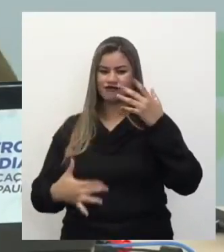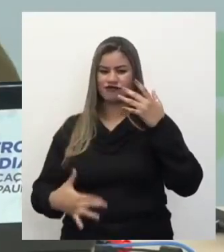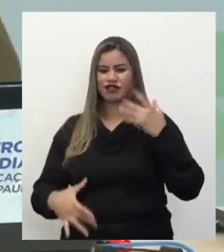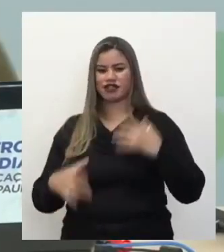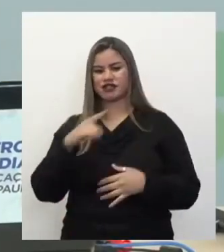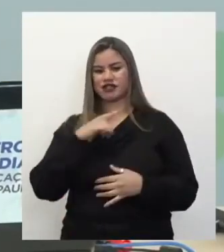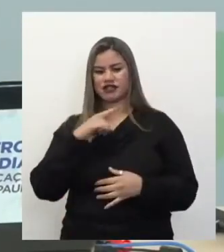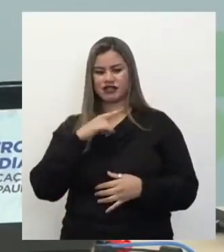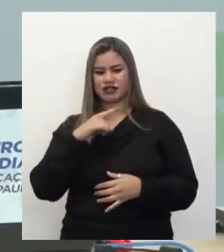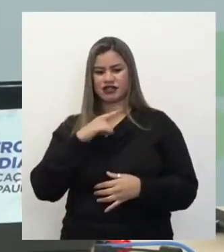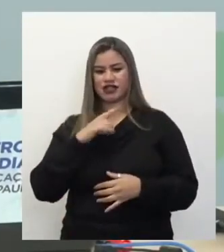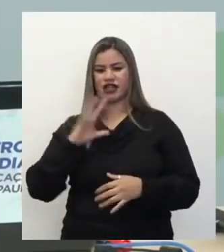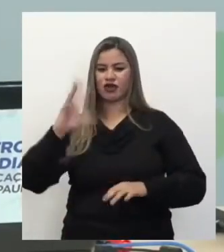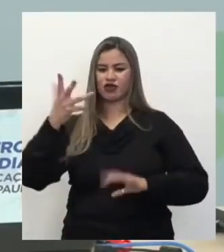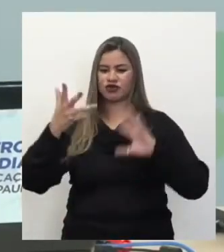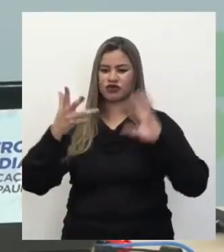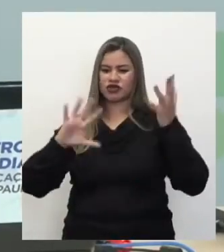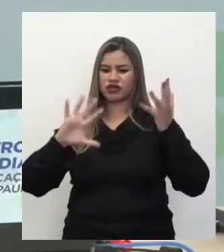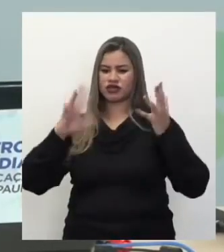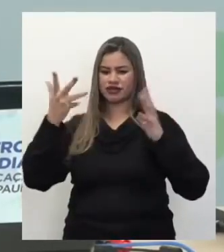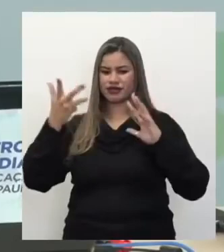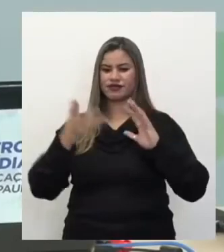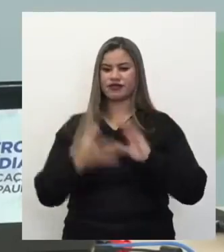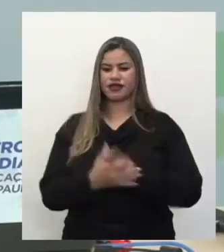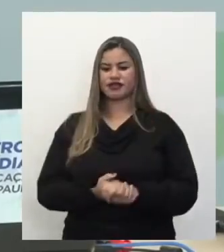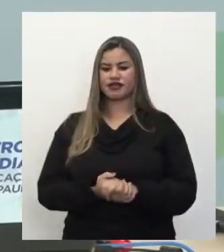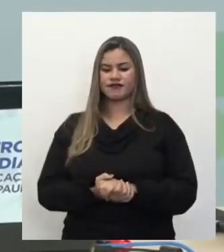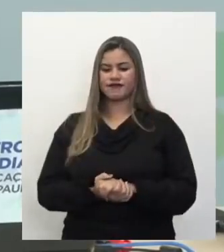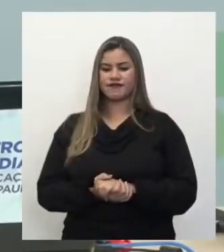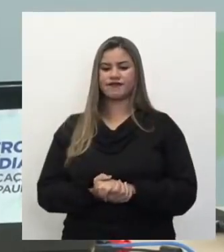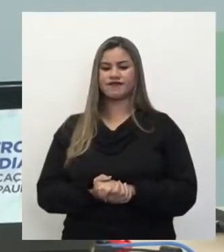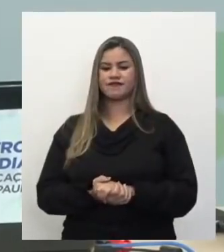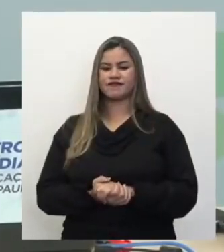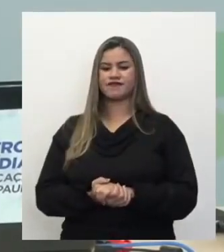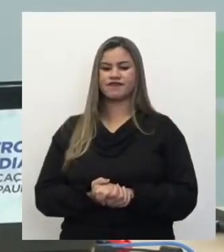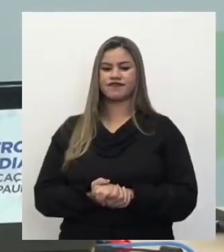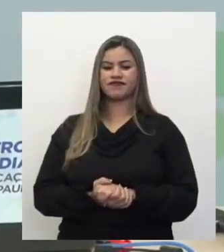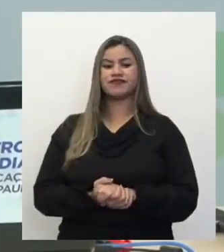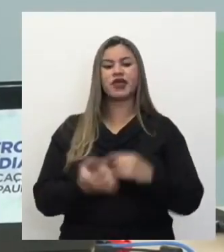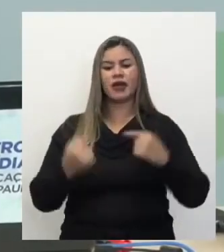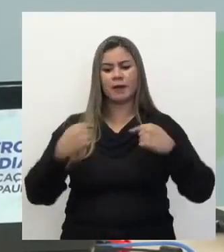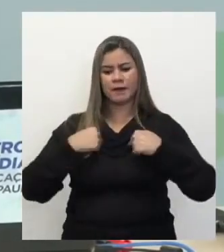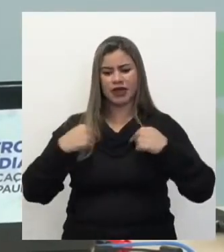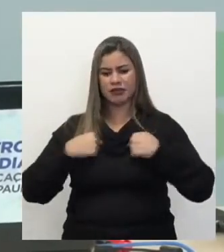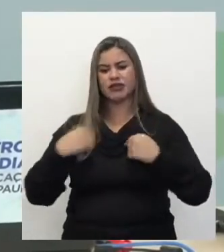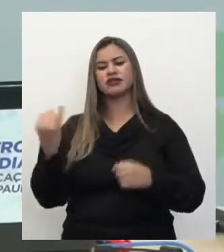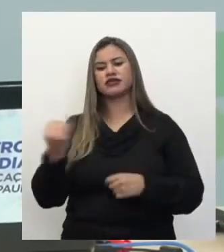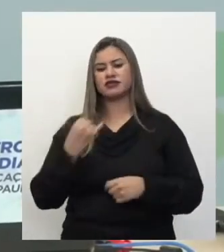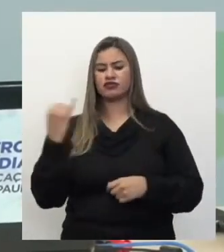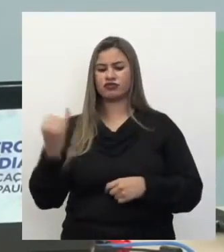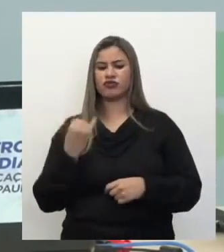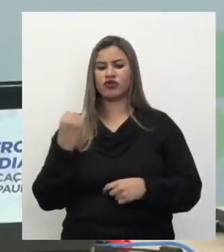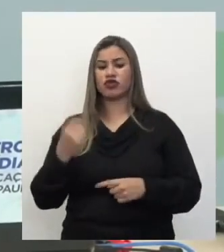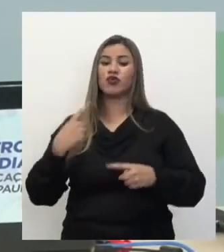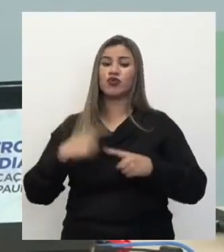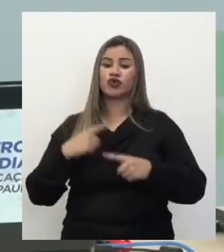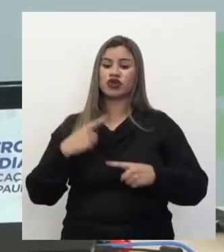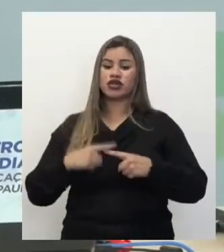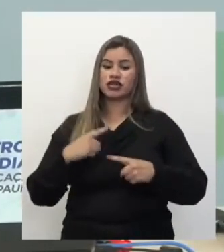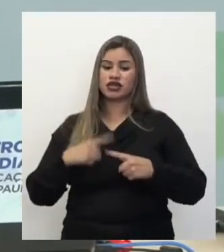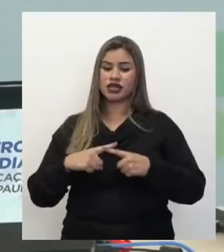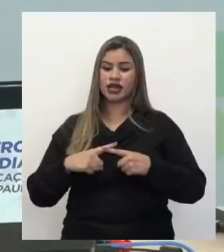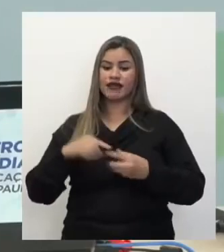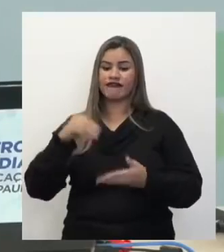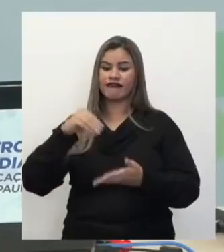todos os acontecimentos ligados a isso e ver que esse movimento, sim, para mim, ele sim importa. Por quê? Porque pauta